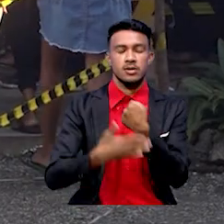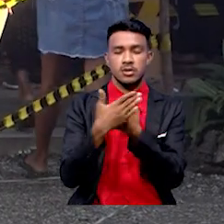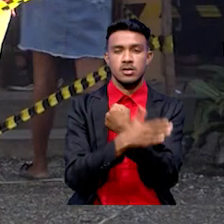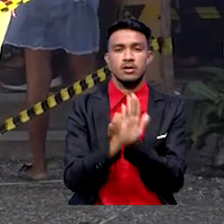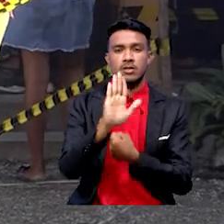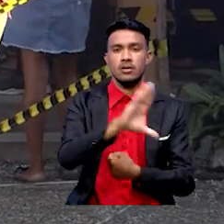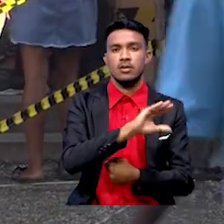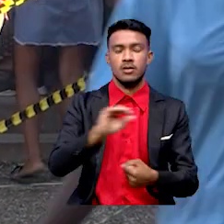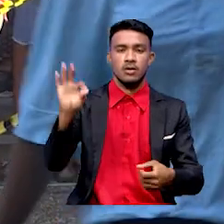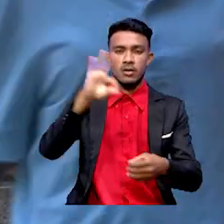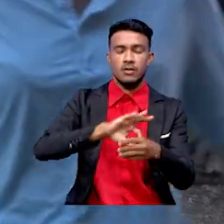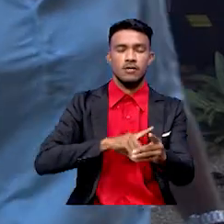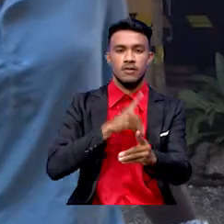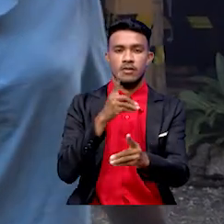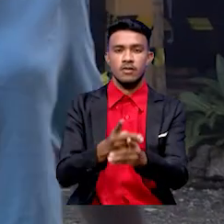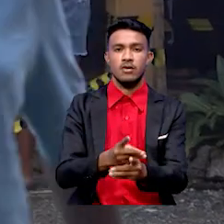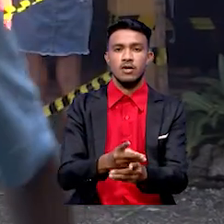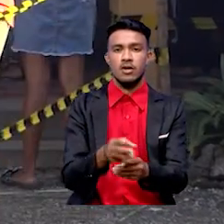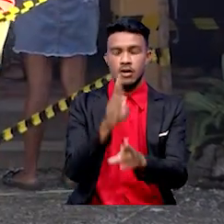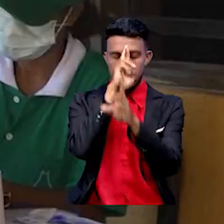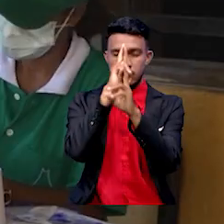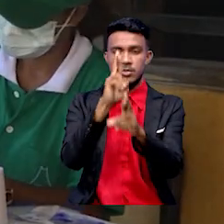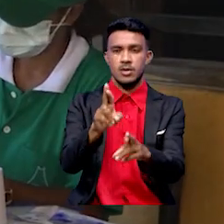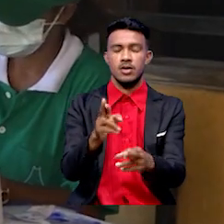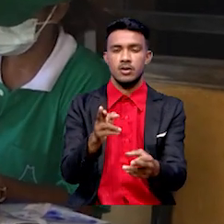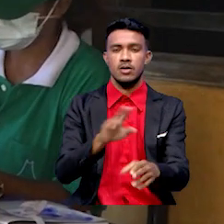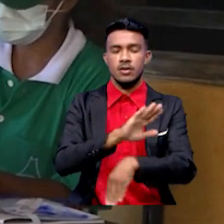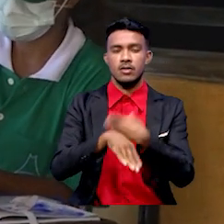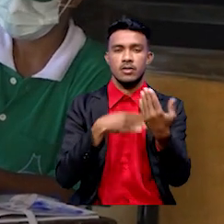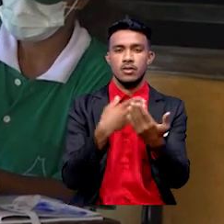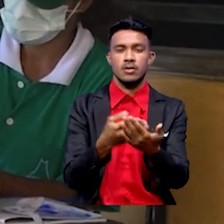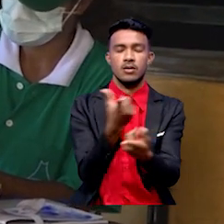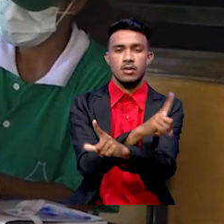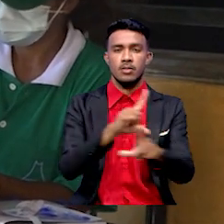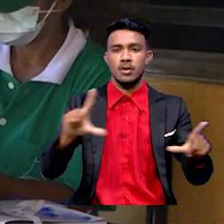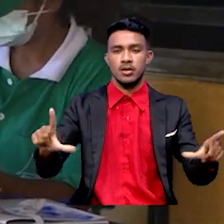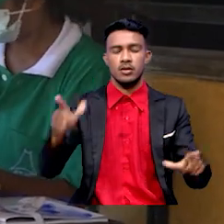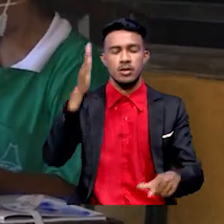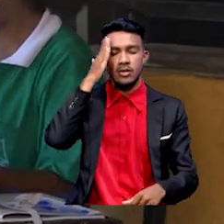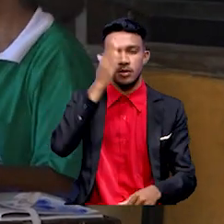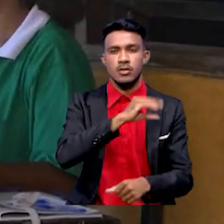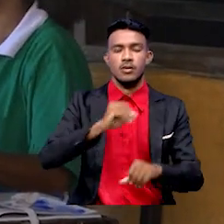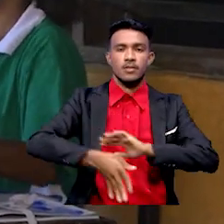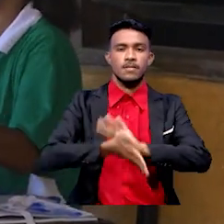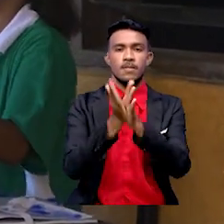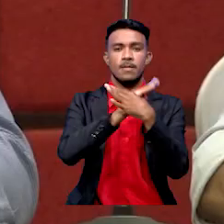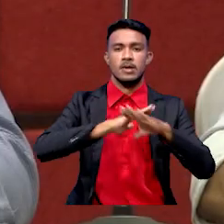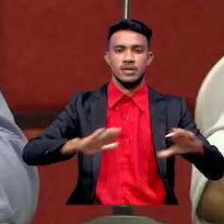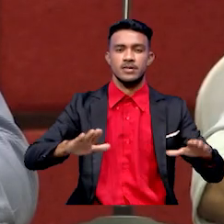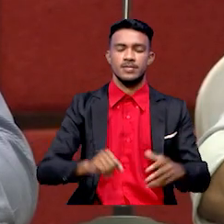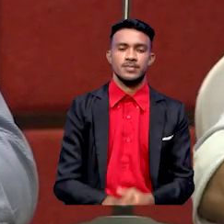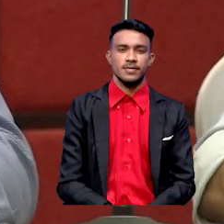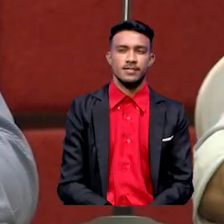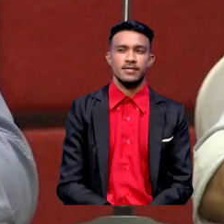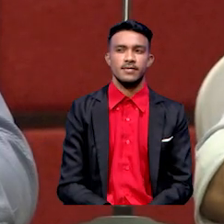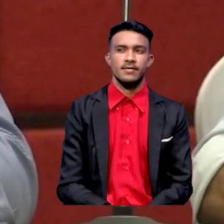direito voto, respeita igualdade eleição universal, no liberdade expressão, no associação. No quadro das